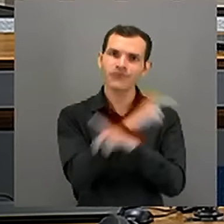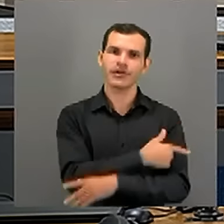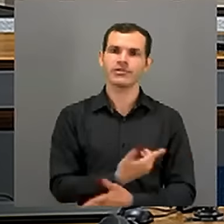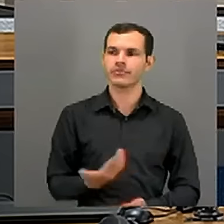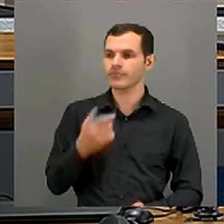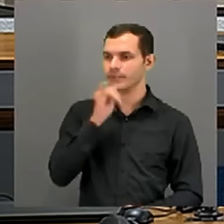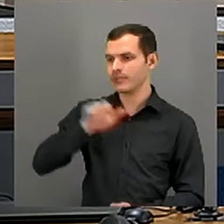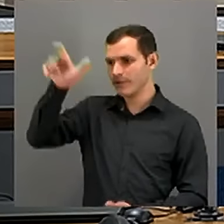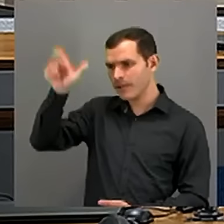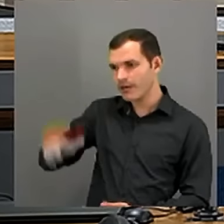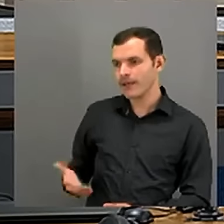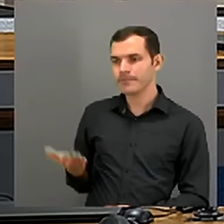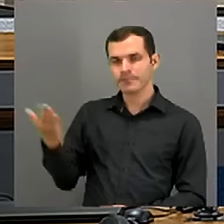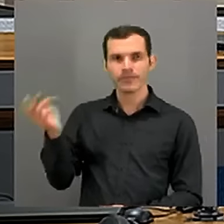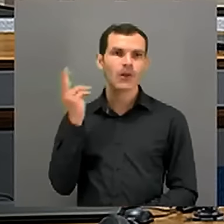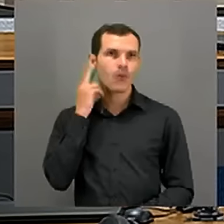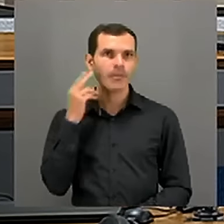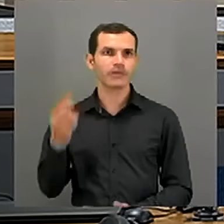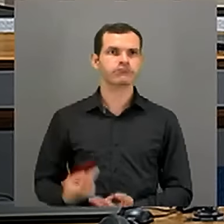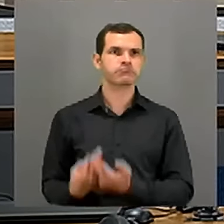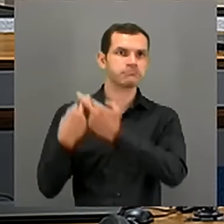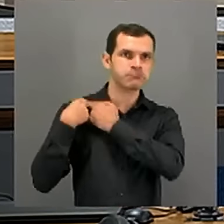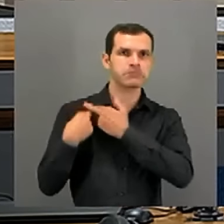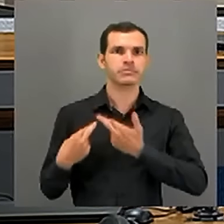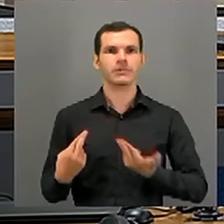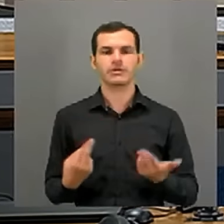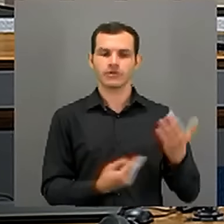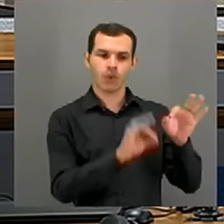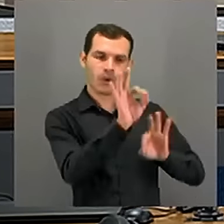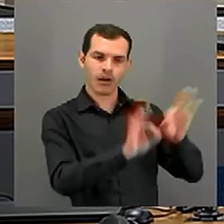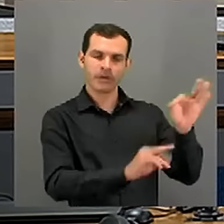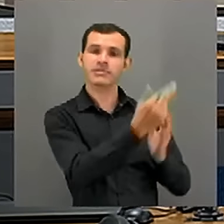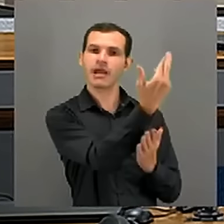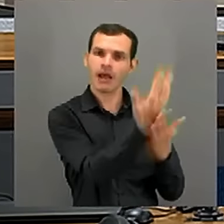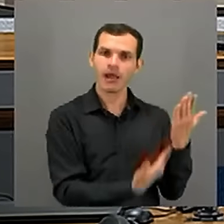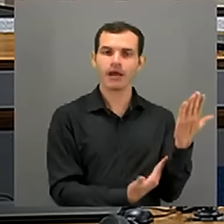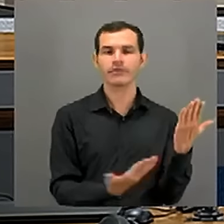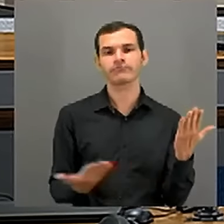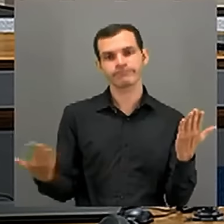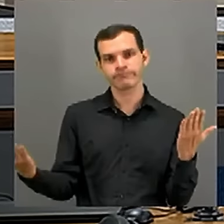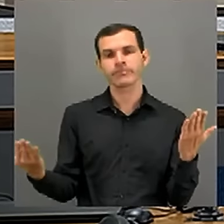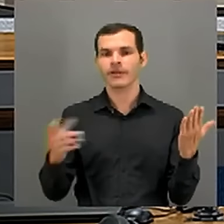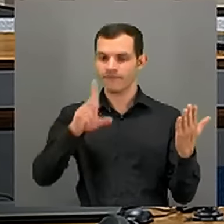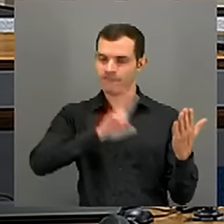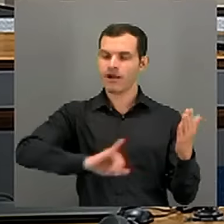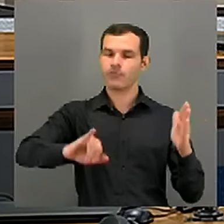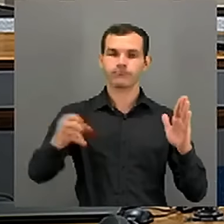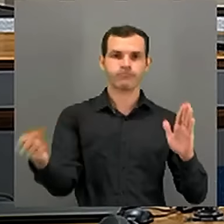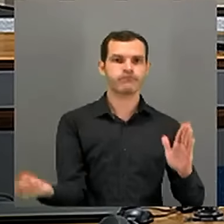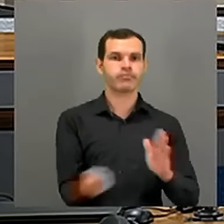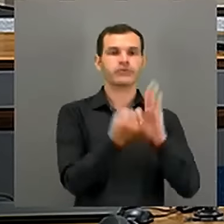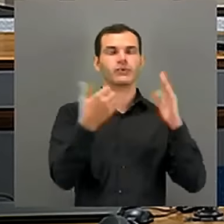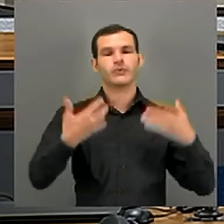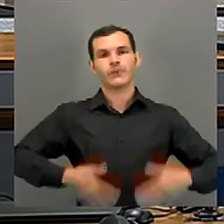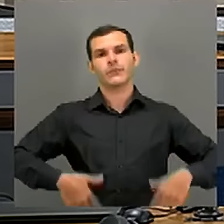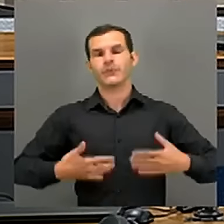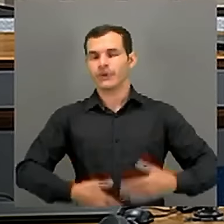Romário, que tem a responsabilidade de fazer um relatório, que certamente será histórico,